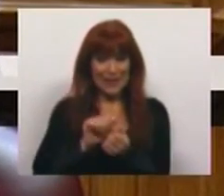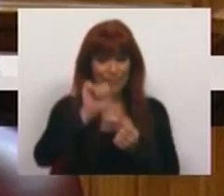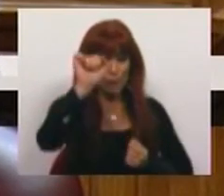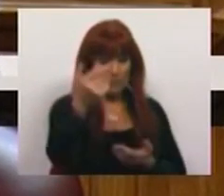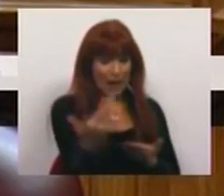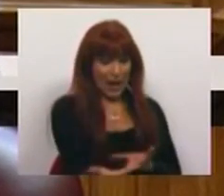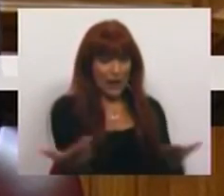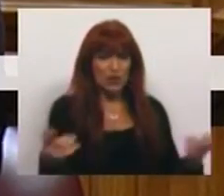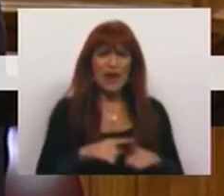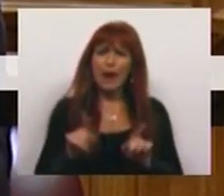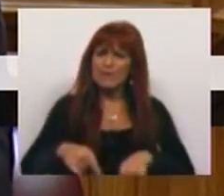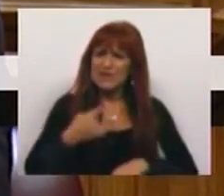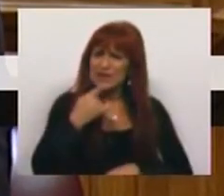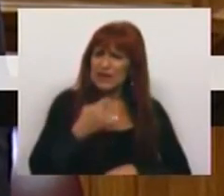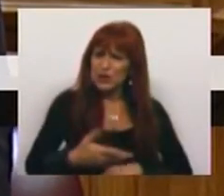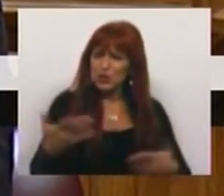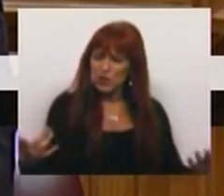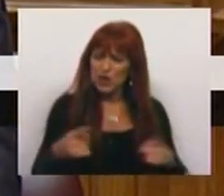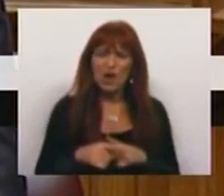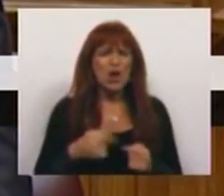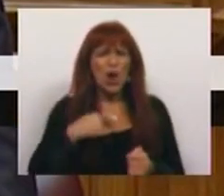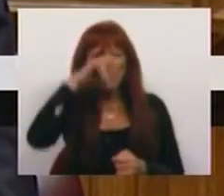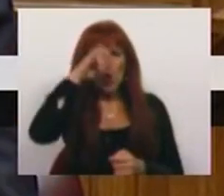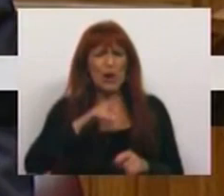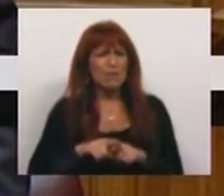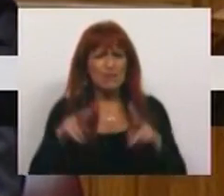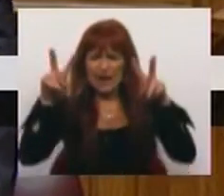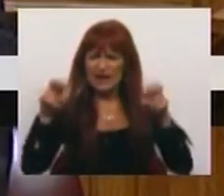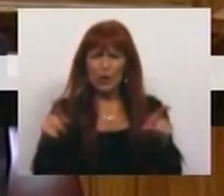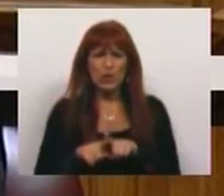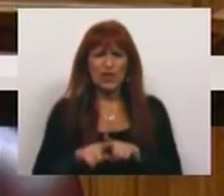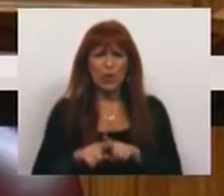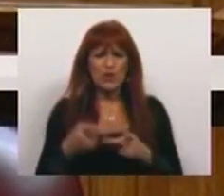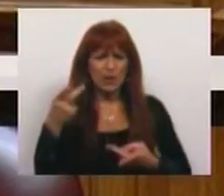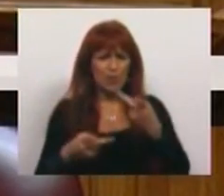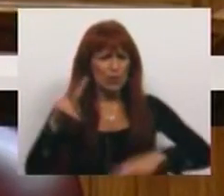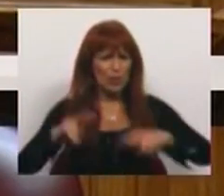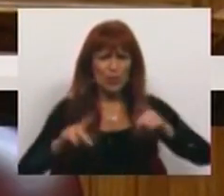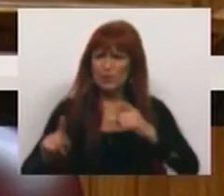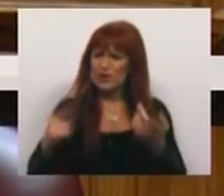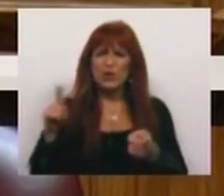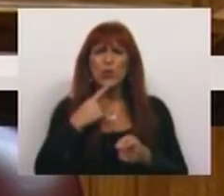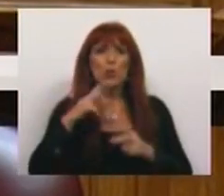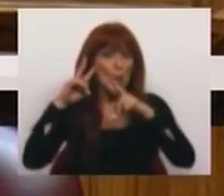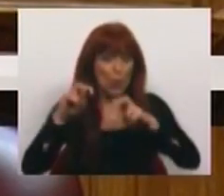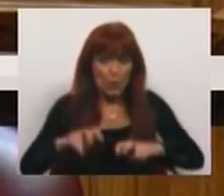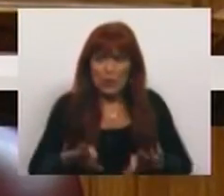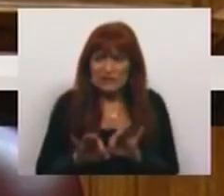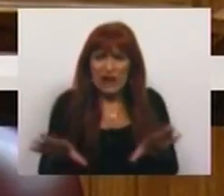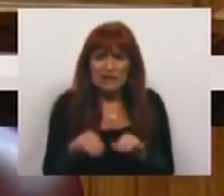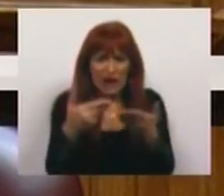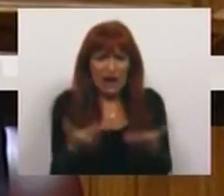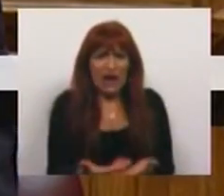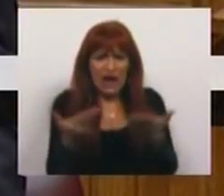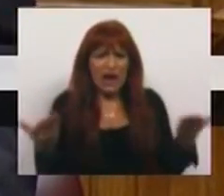diploma. Importa dizer que não nos lembramos de uma matéria não escrutinável tenha sido tão escrutinada como